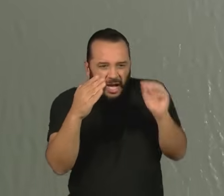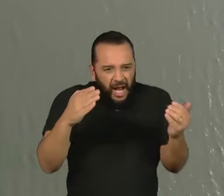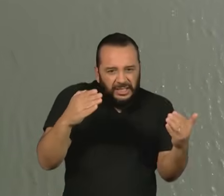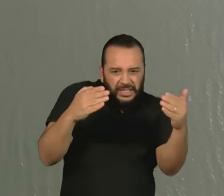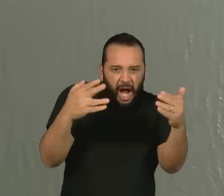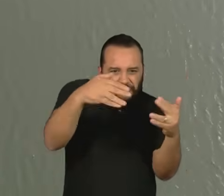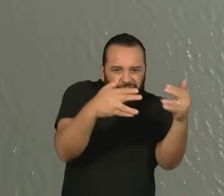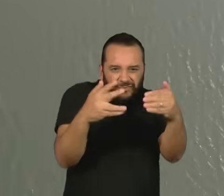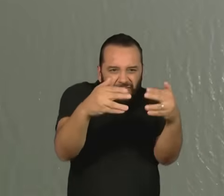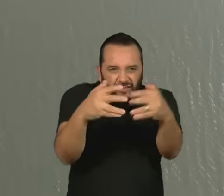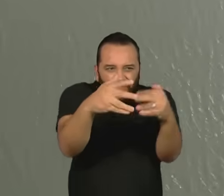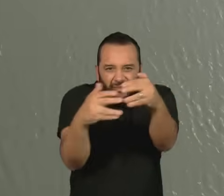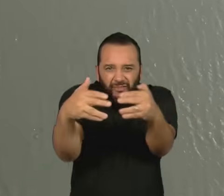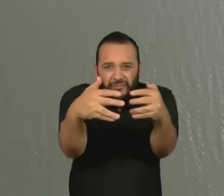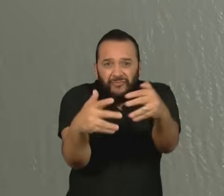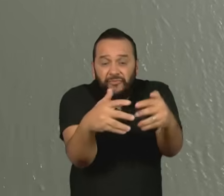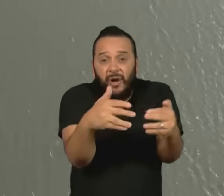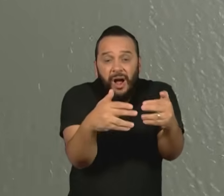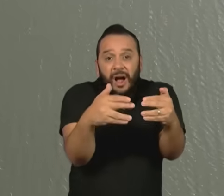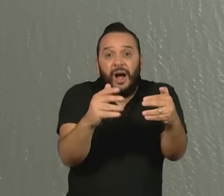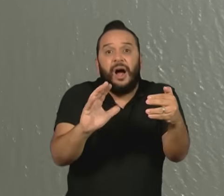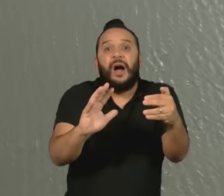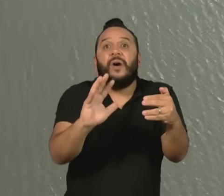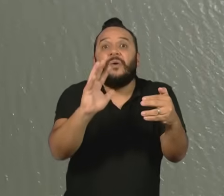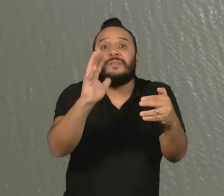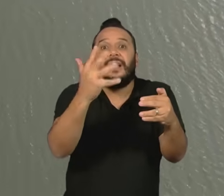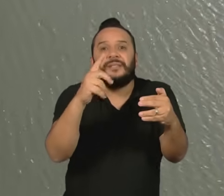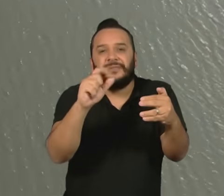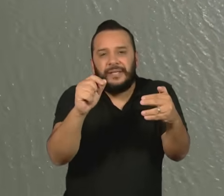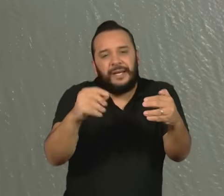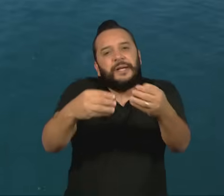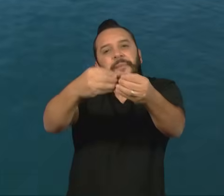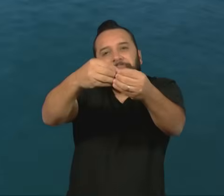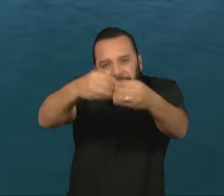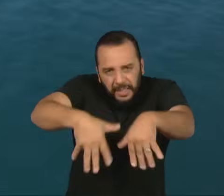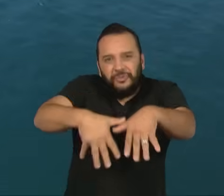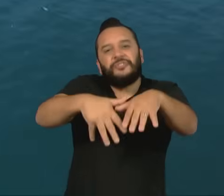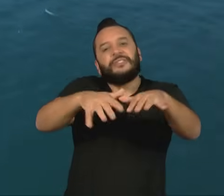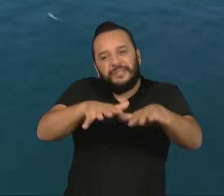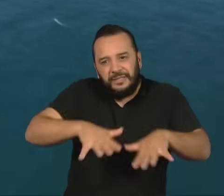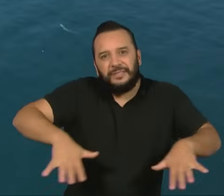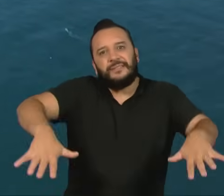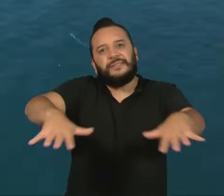por comida. Isso pode afetar todo o ambiente marinho.